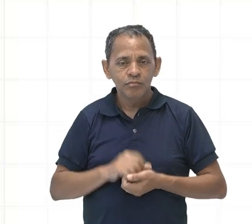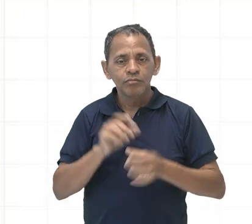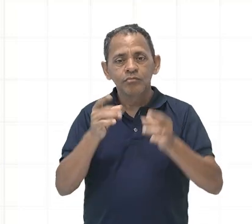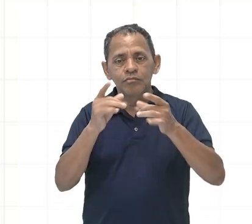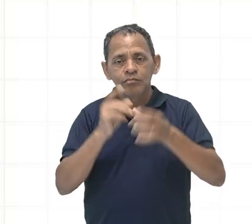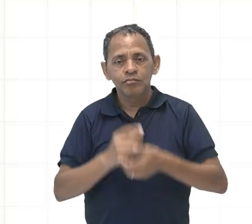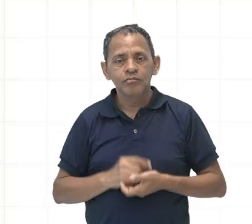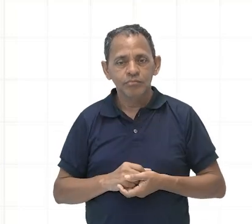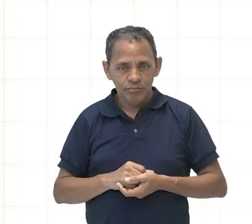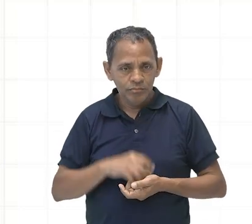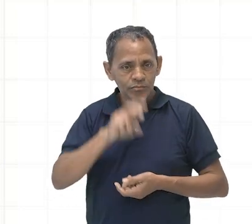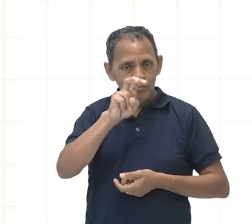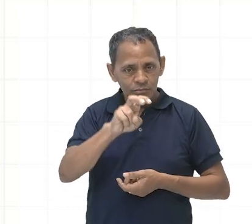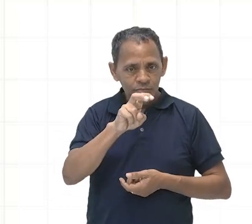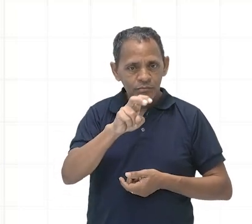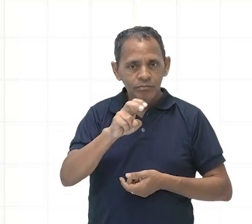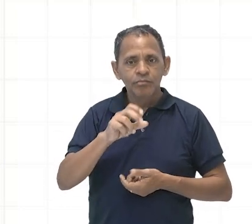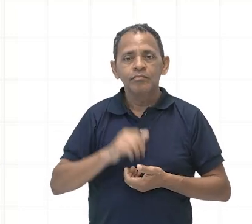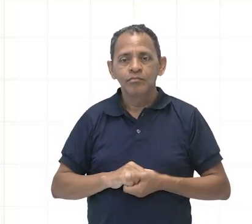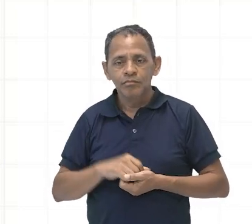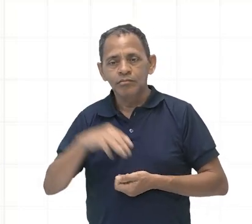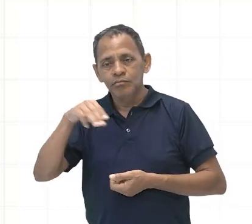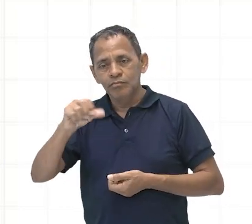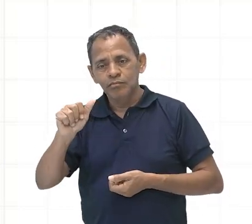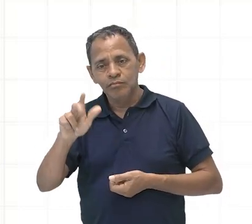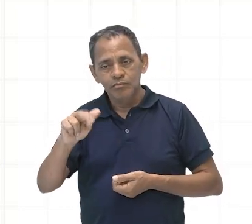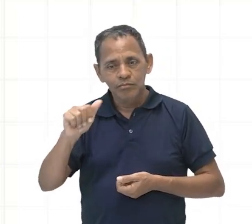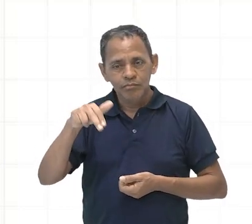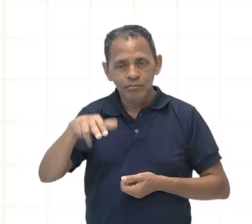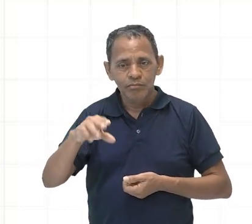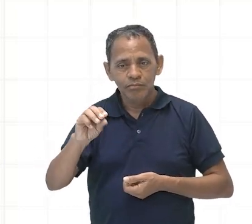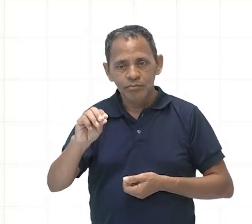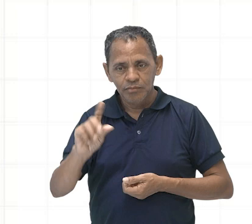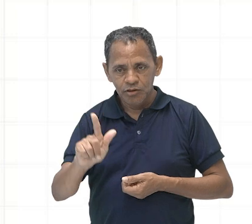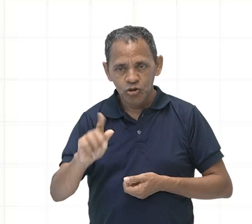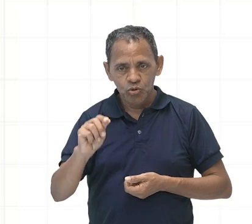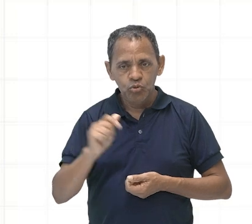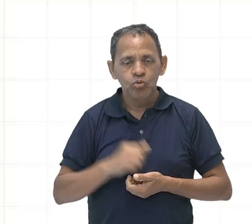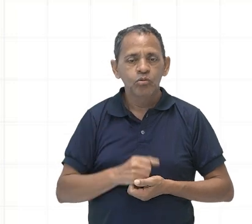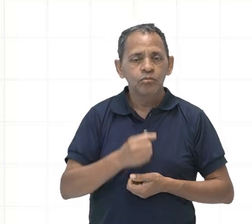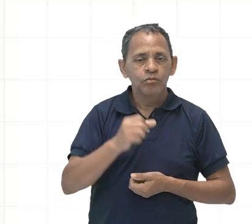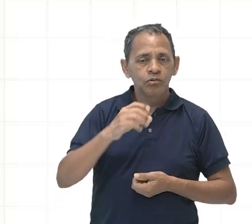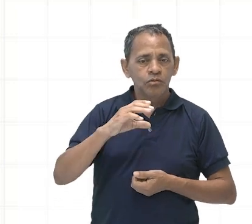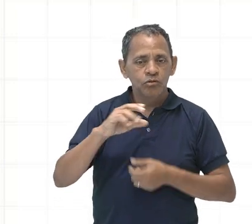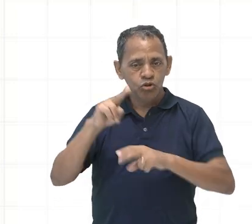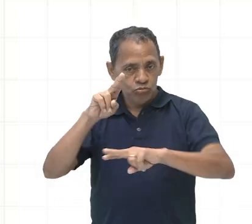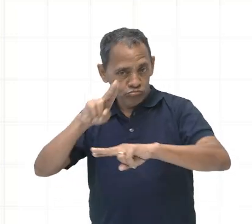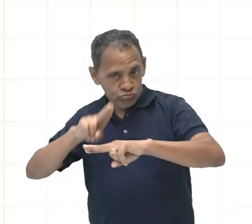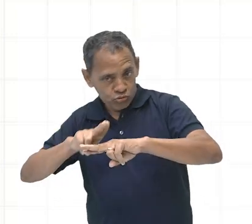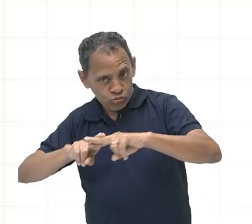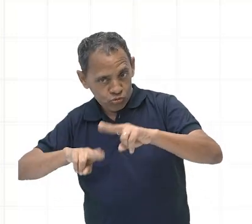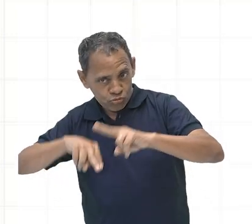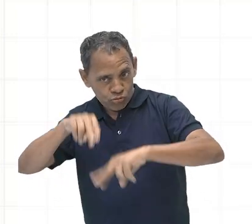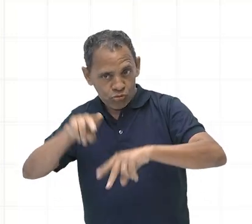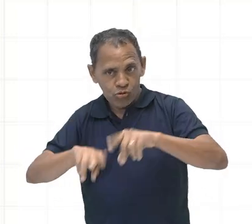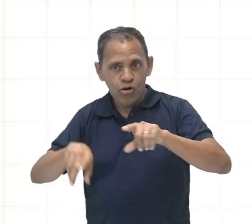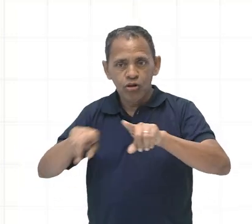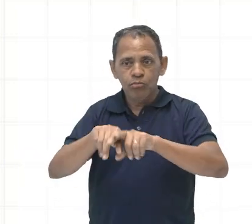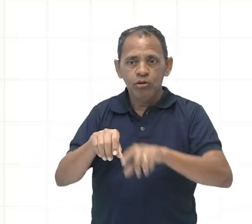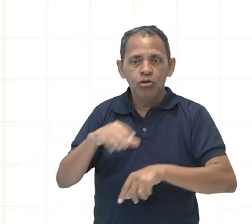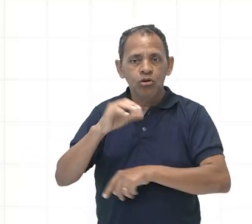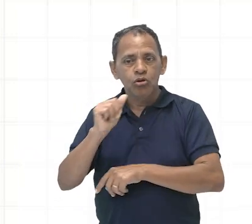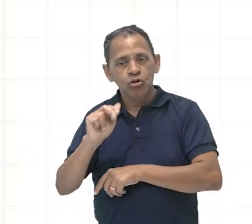de chocolate, 8 de cupuaçu e 3 de maracujá, certo?